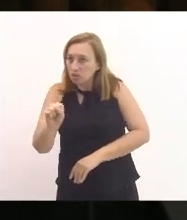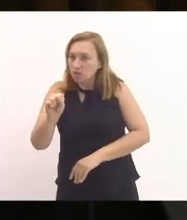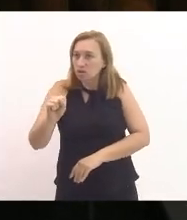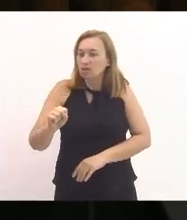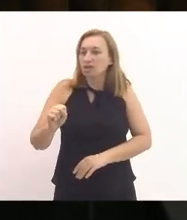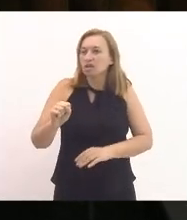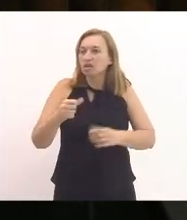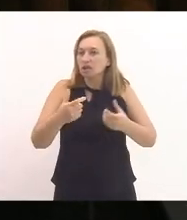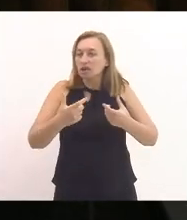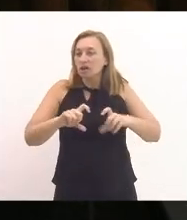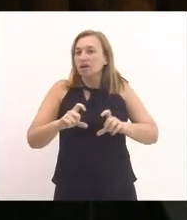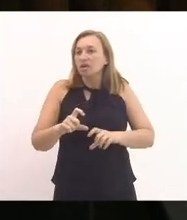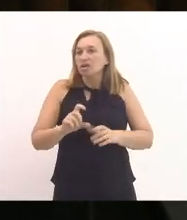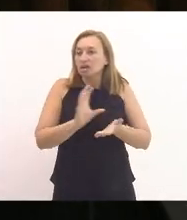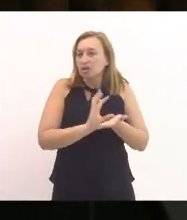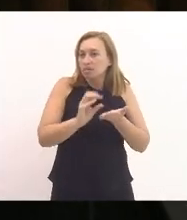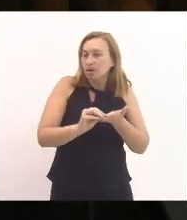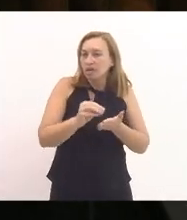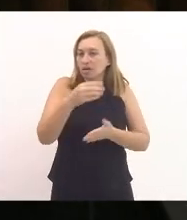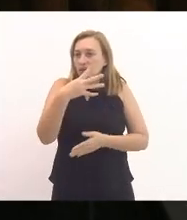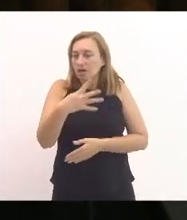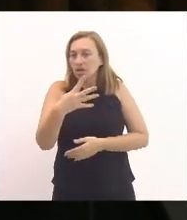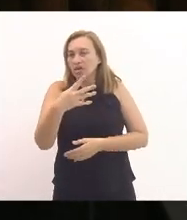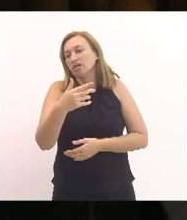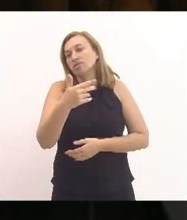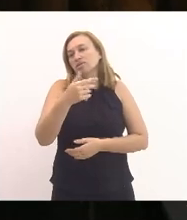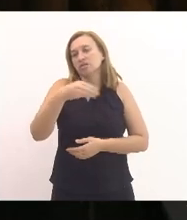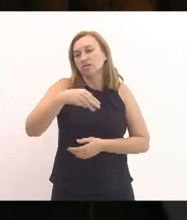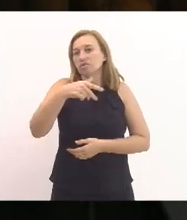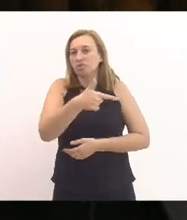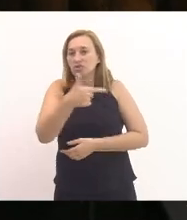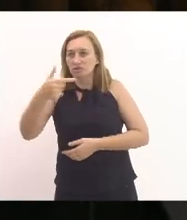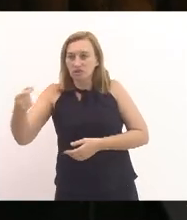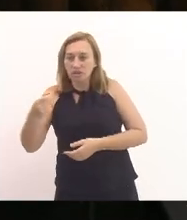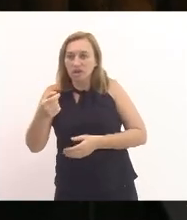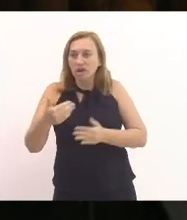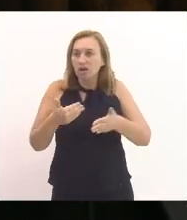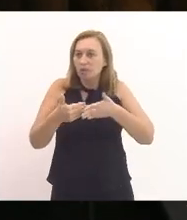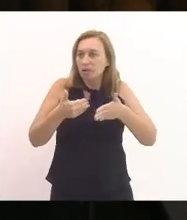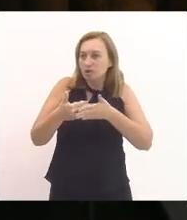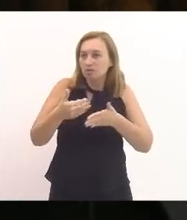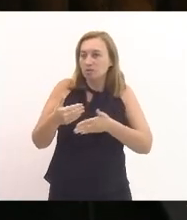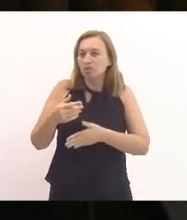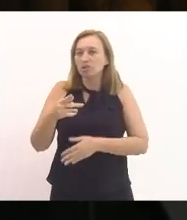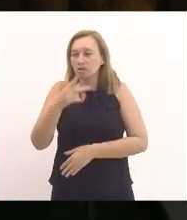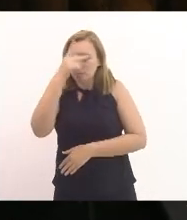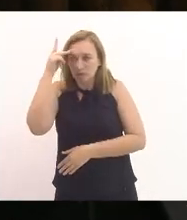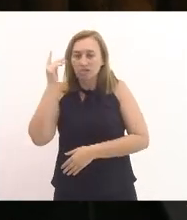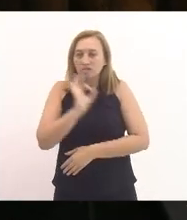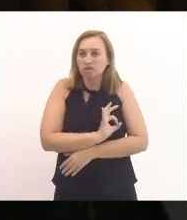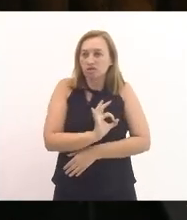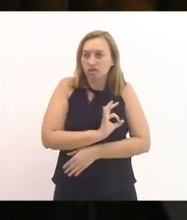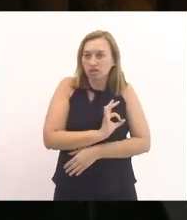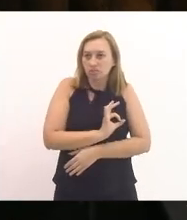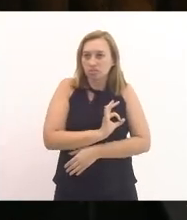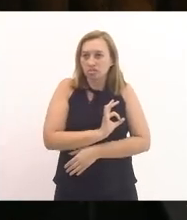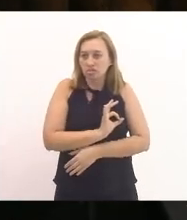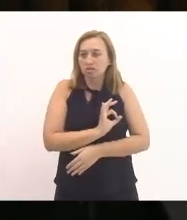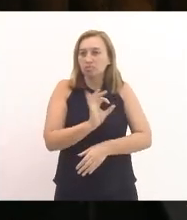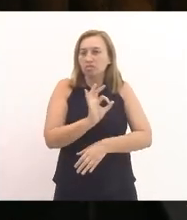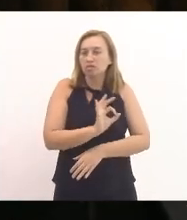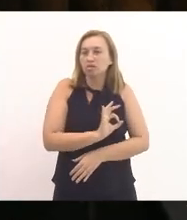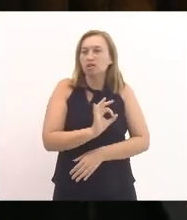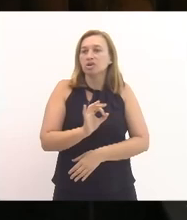dia quatro de novembro 2020 é um detalhe que aproximou os investigadores deputados Rodrigo Amorim